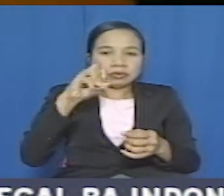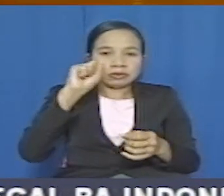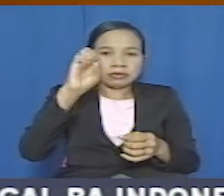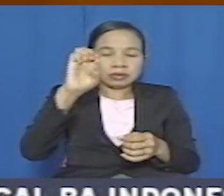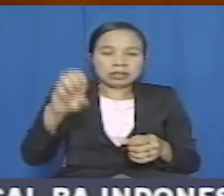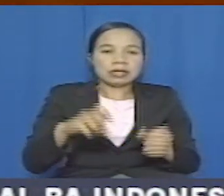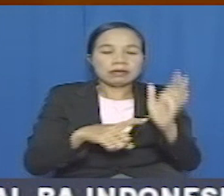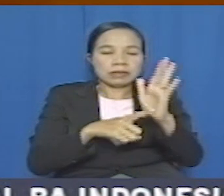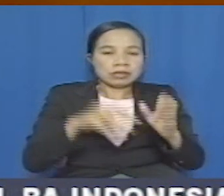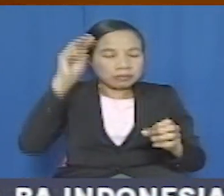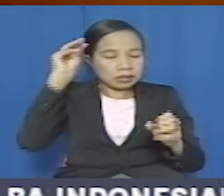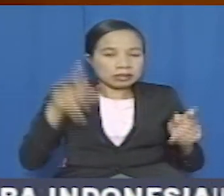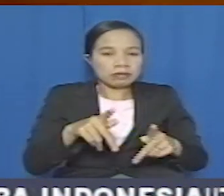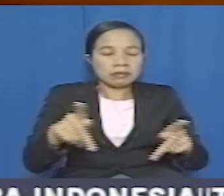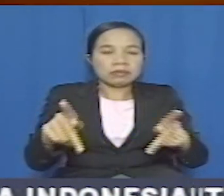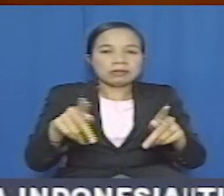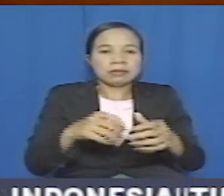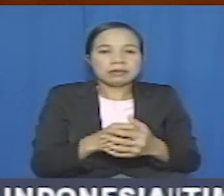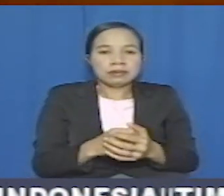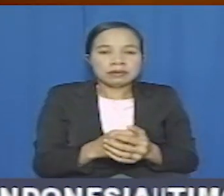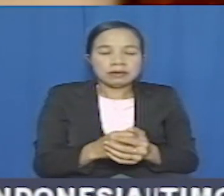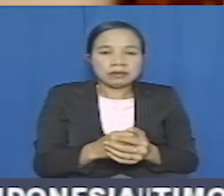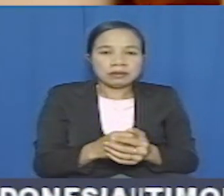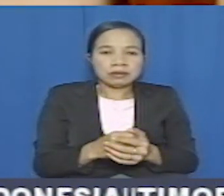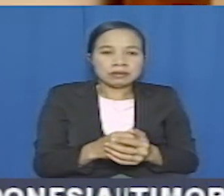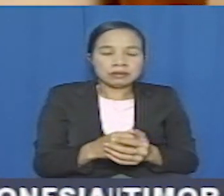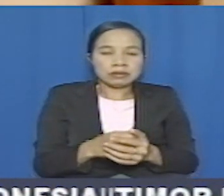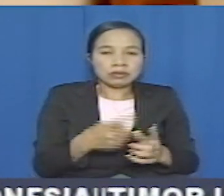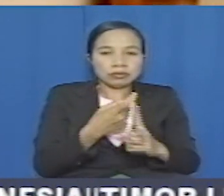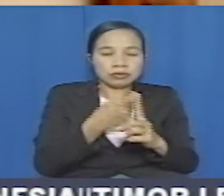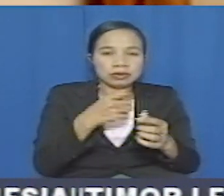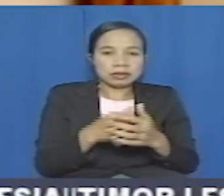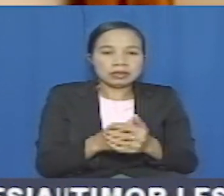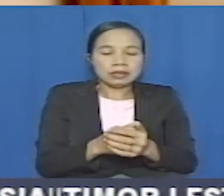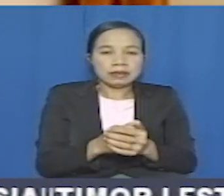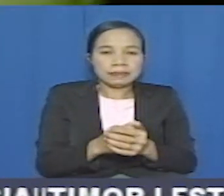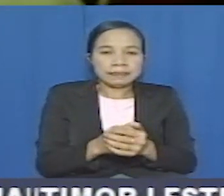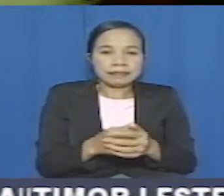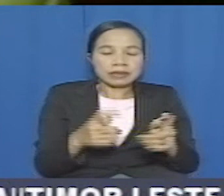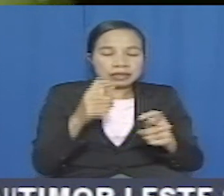Ministério Público, procurador Bartolomeu de Arrojo, no arguido retan defesa, Rússia advogado privado,